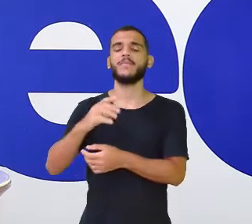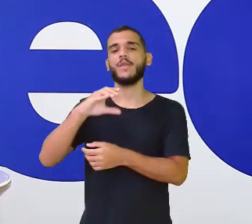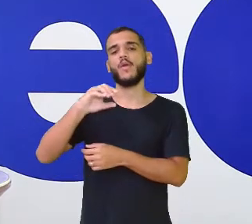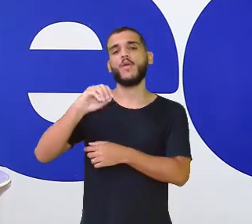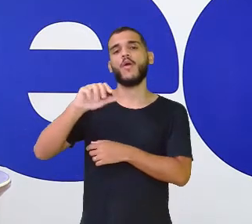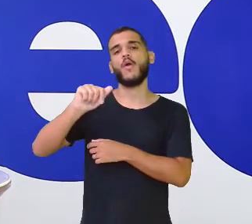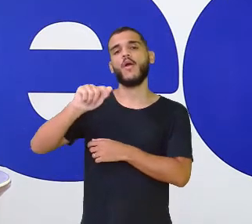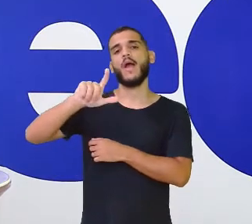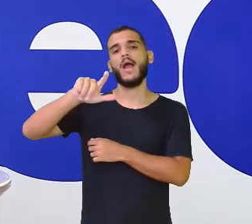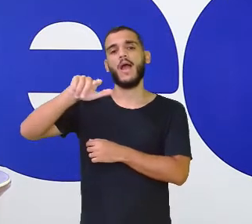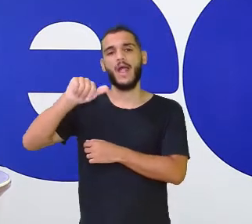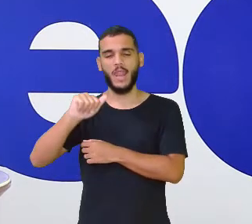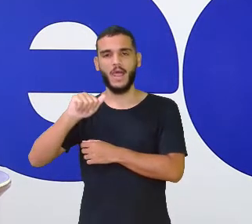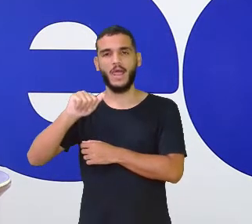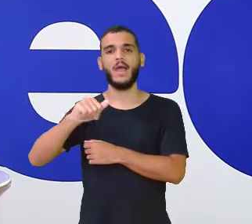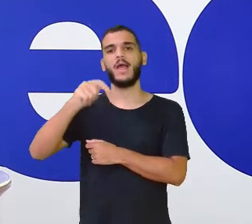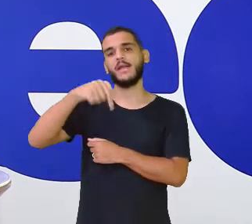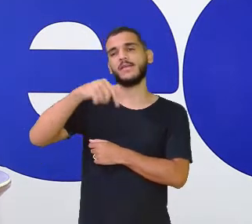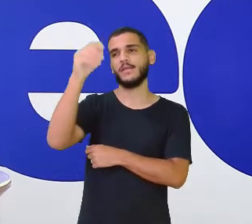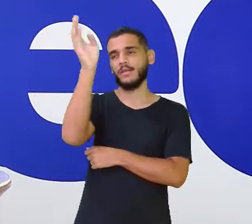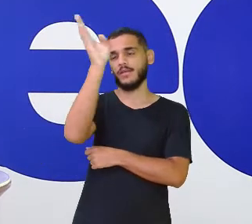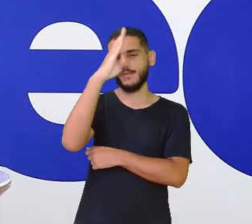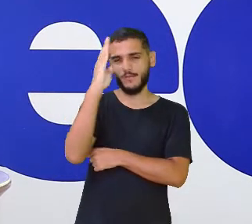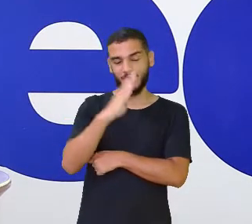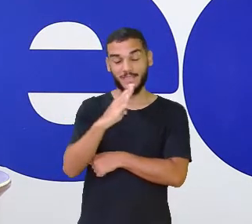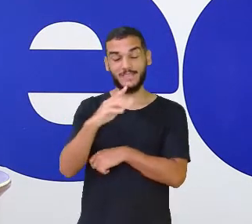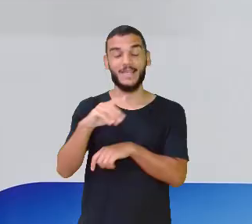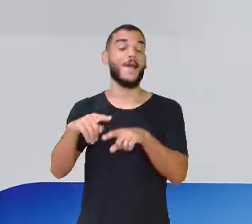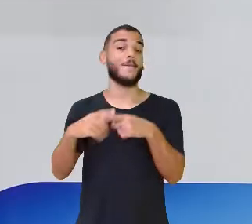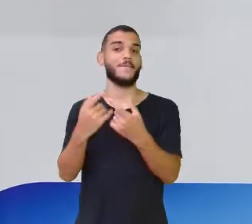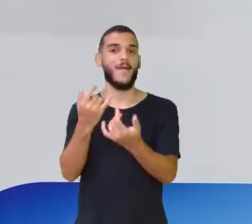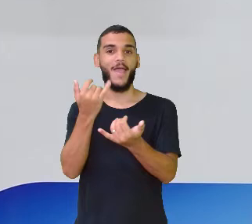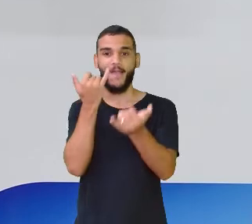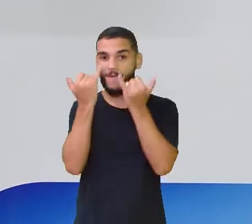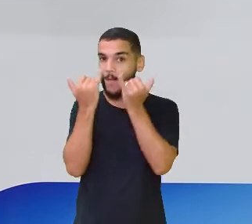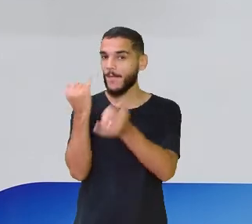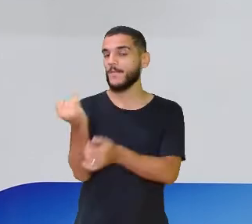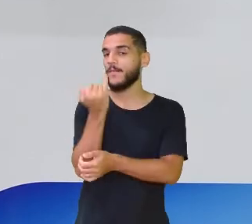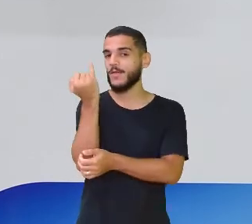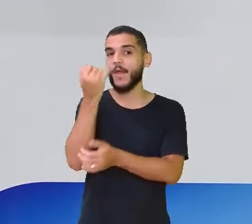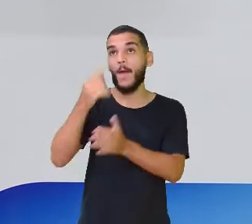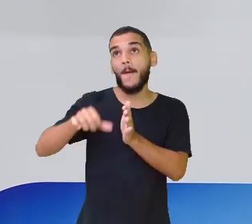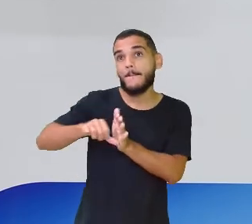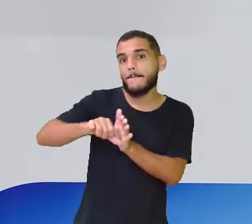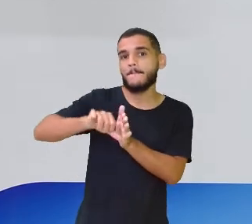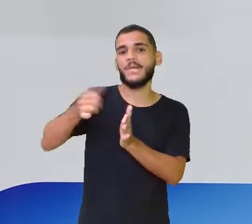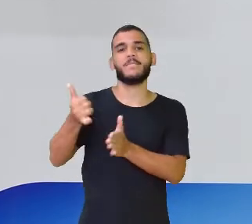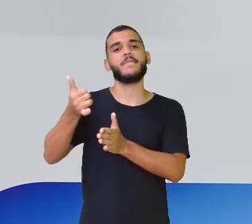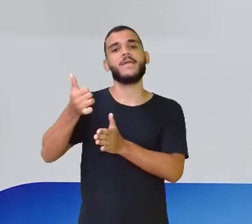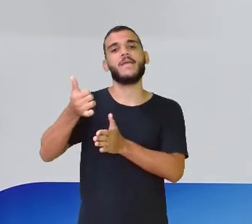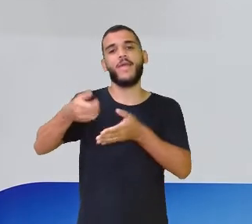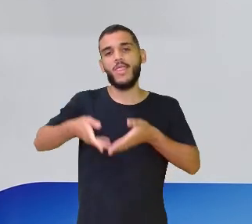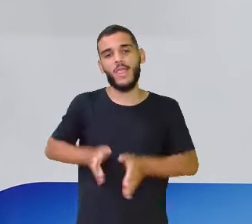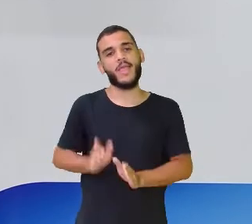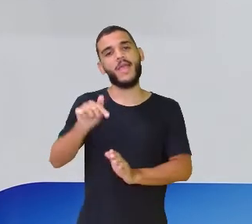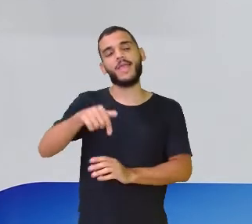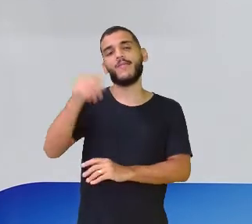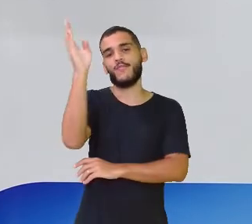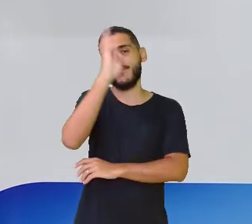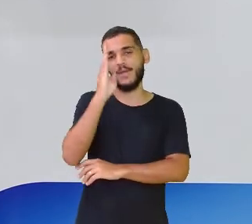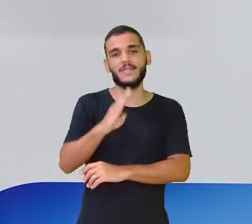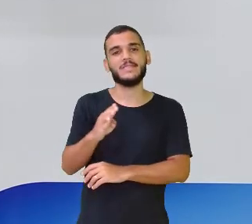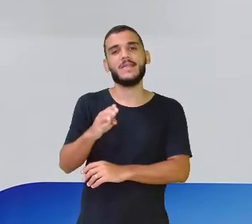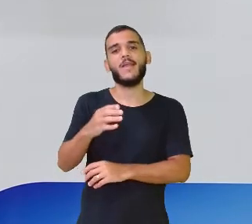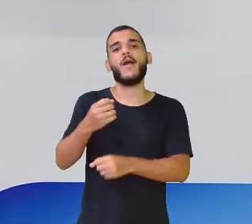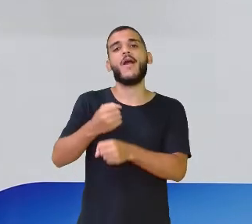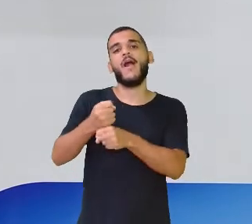Brasil nasceu o ano passado, olha só. Olha, foi mesmo, professora Márcia, eu não sabia. A professora Márcia aí,